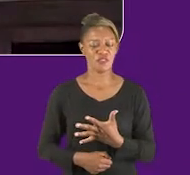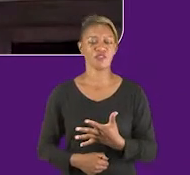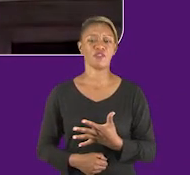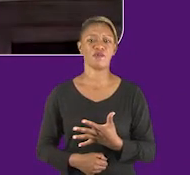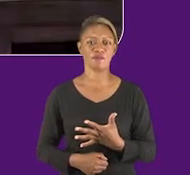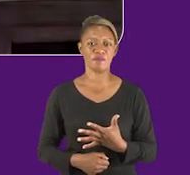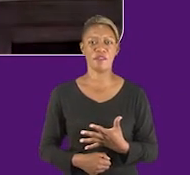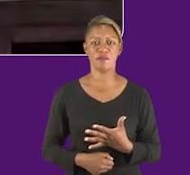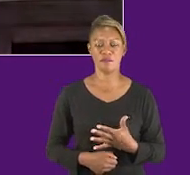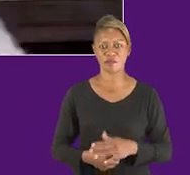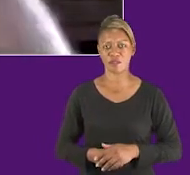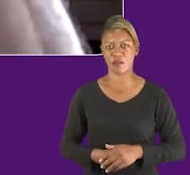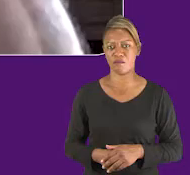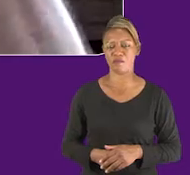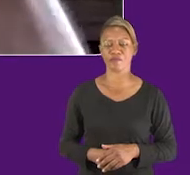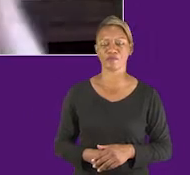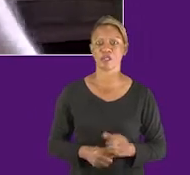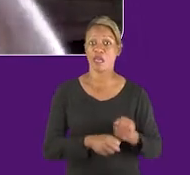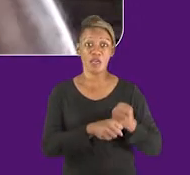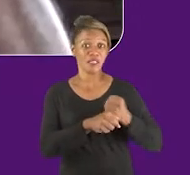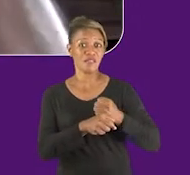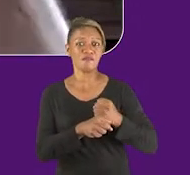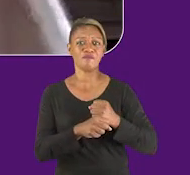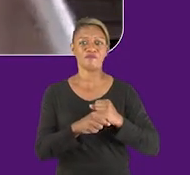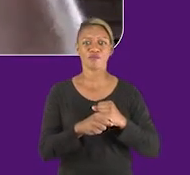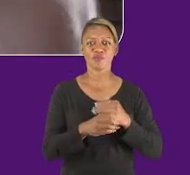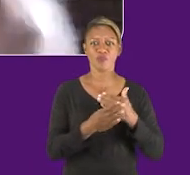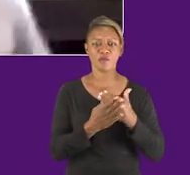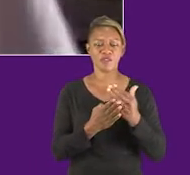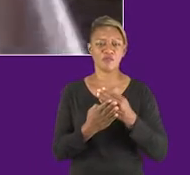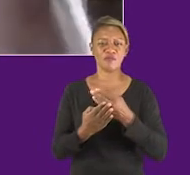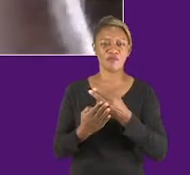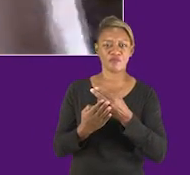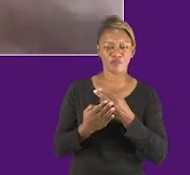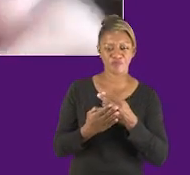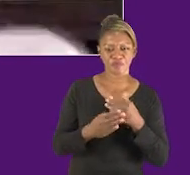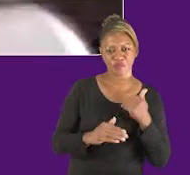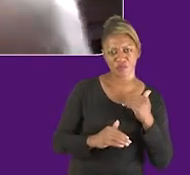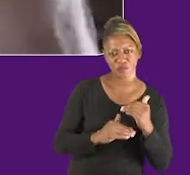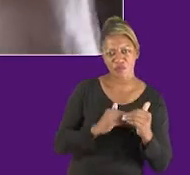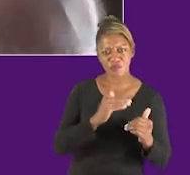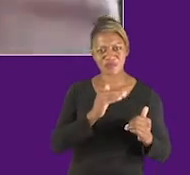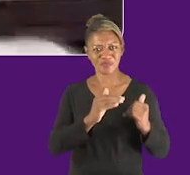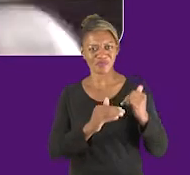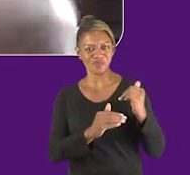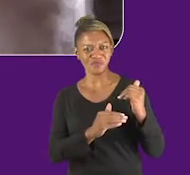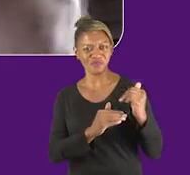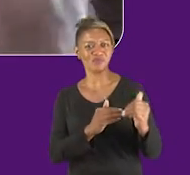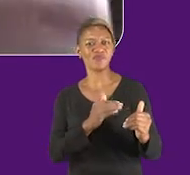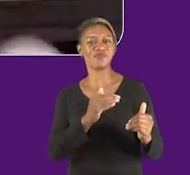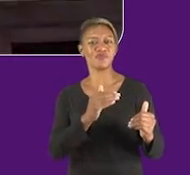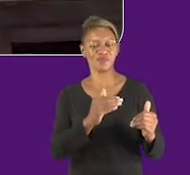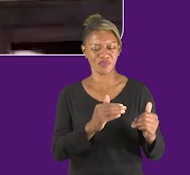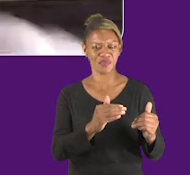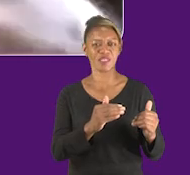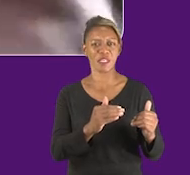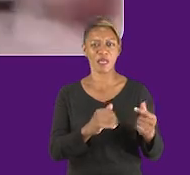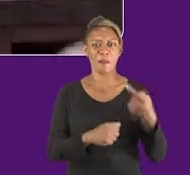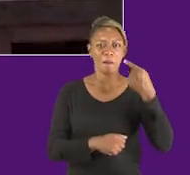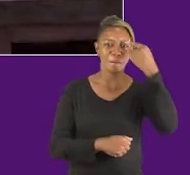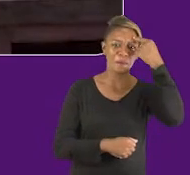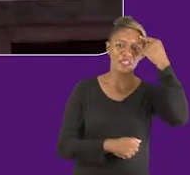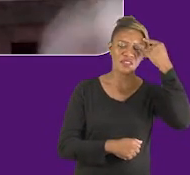construção ao longo do tempo como eu disse começamos com um olhar e 2014 com uma uma habilitação de Cultura de